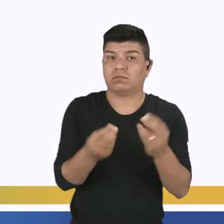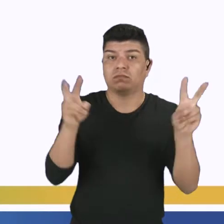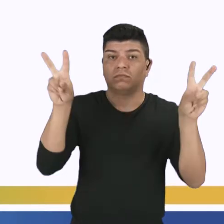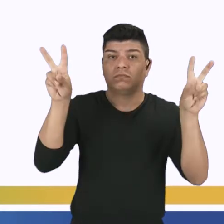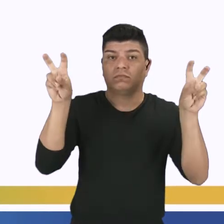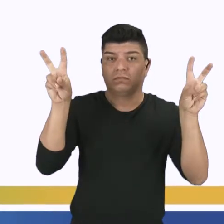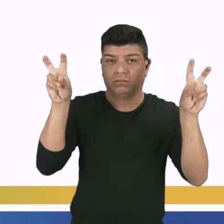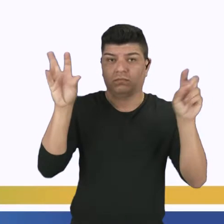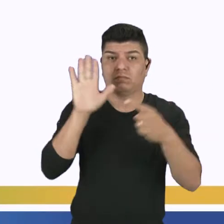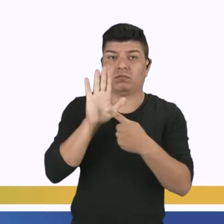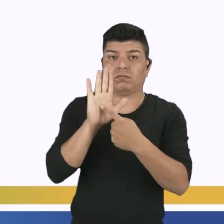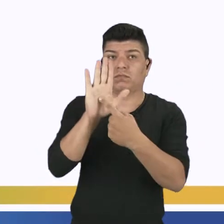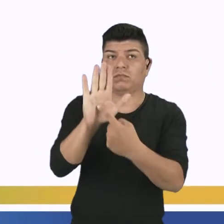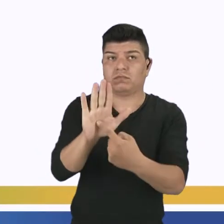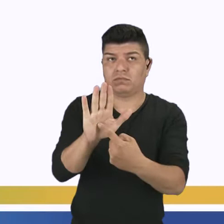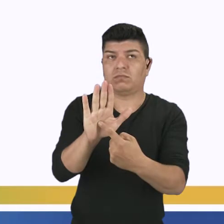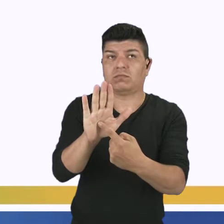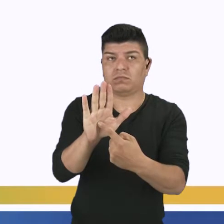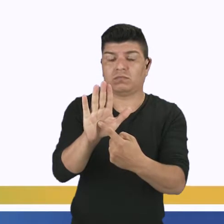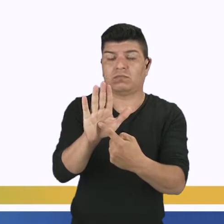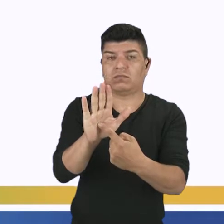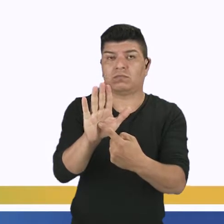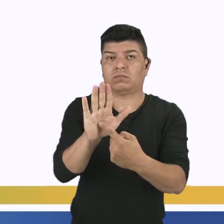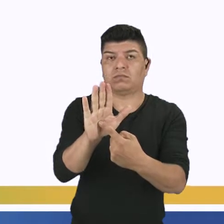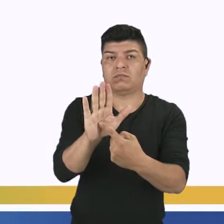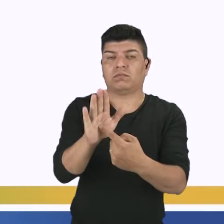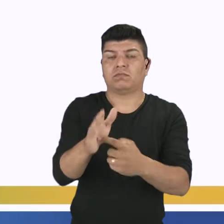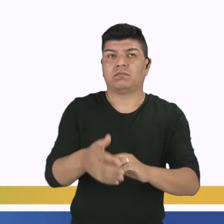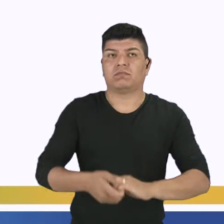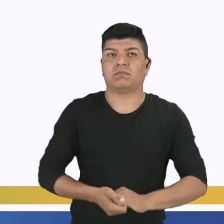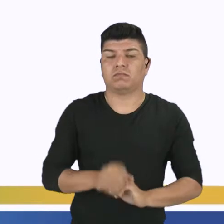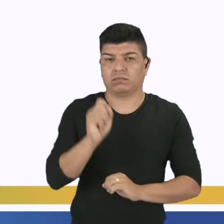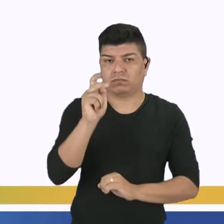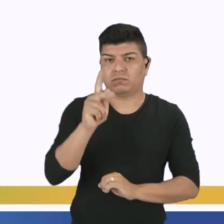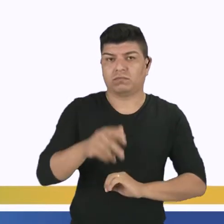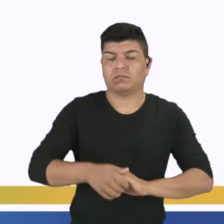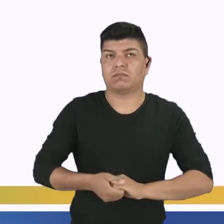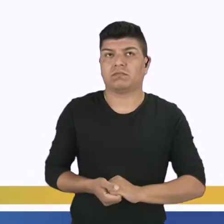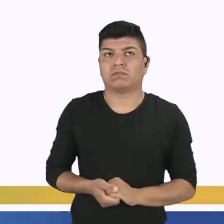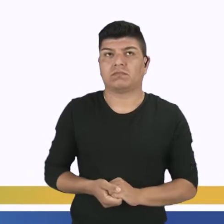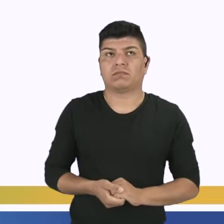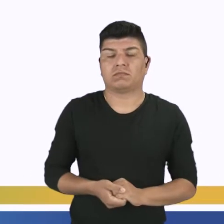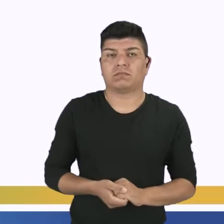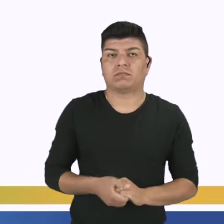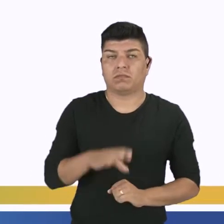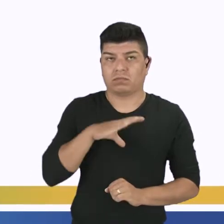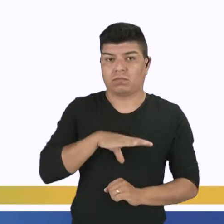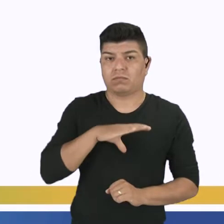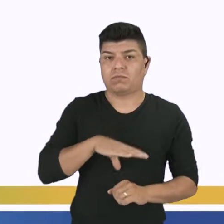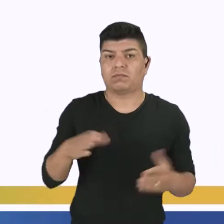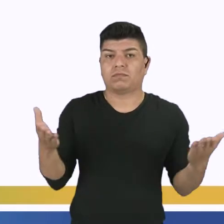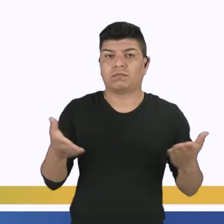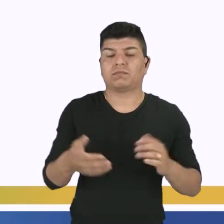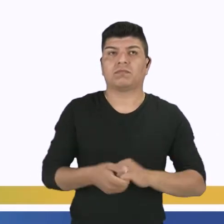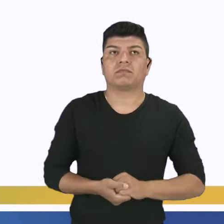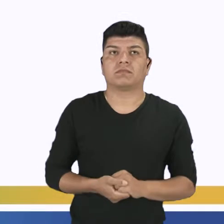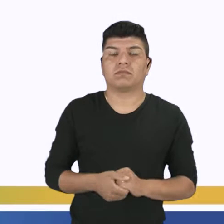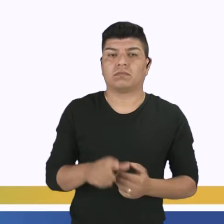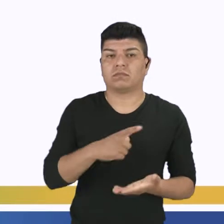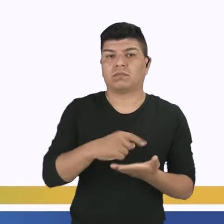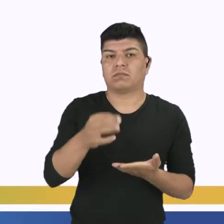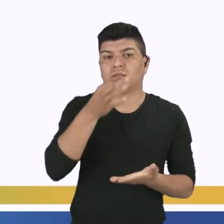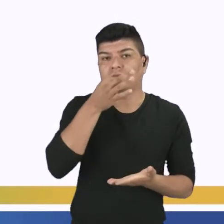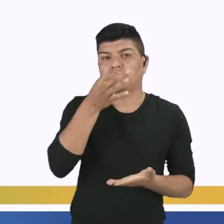tema abordará ou de que maneira, ok? Vamos para o português. Então, o artigo